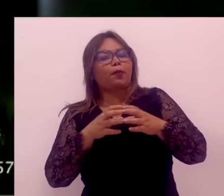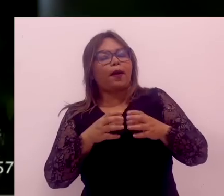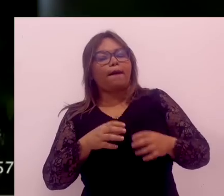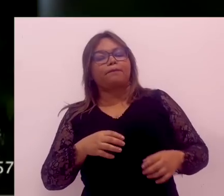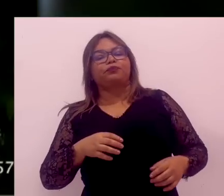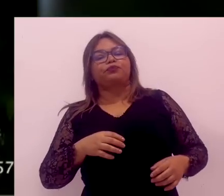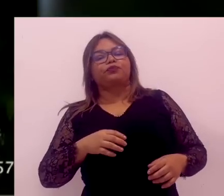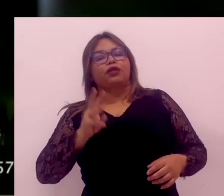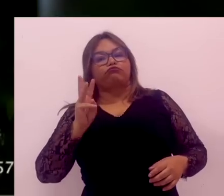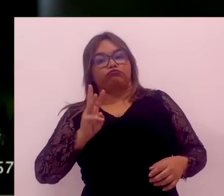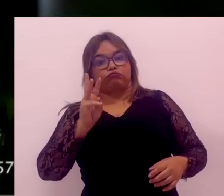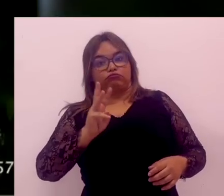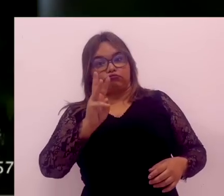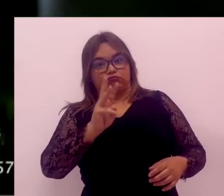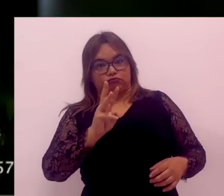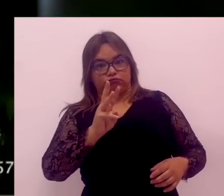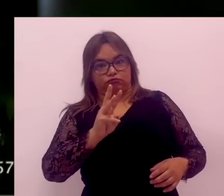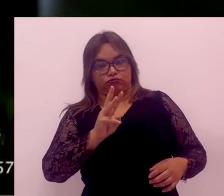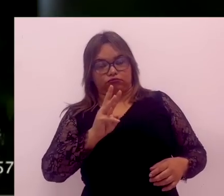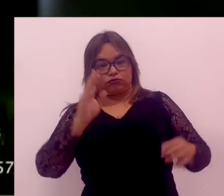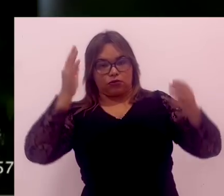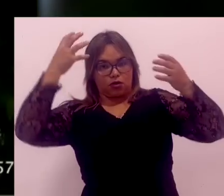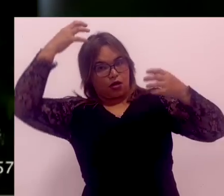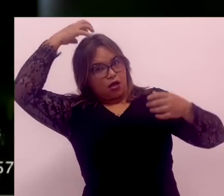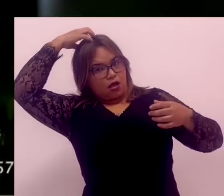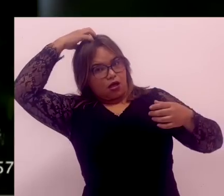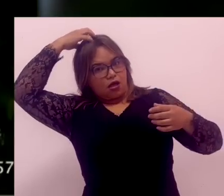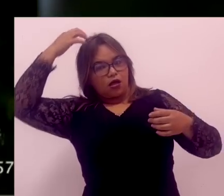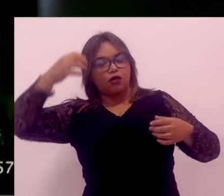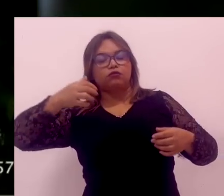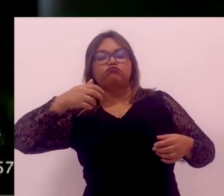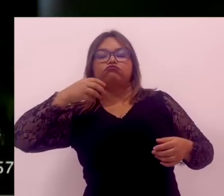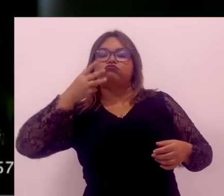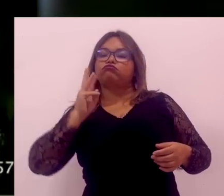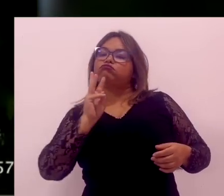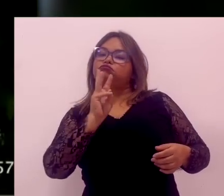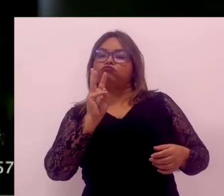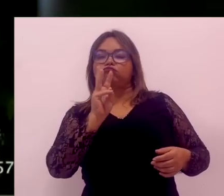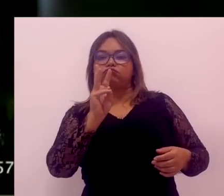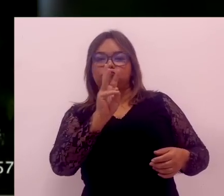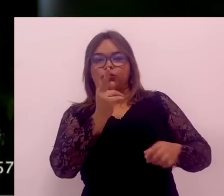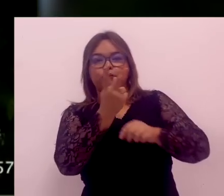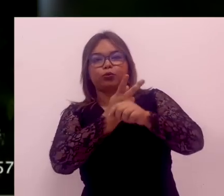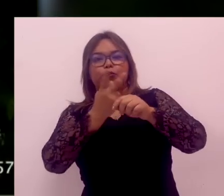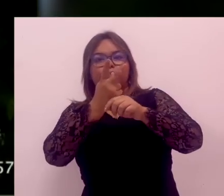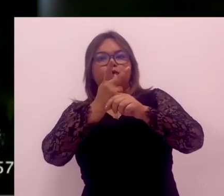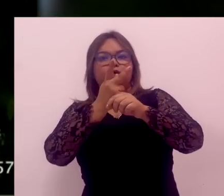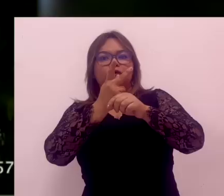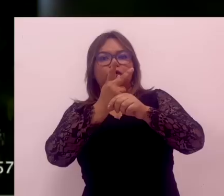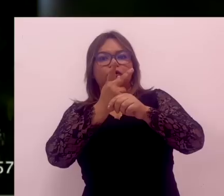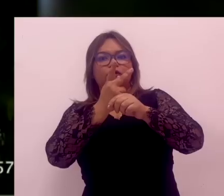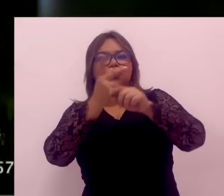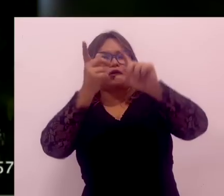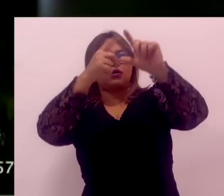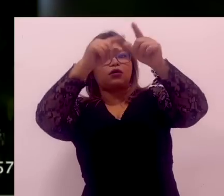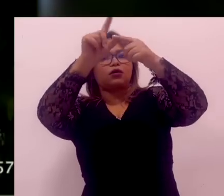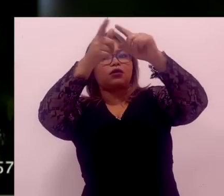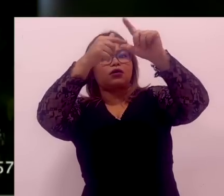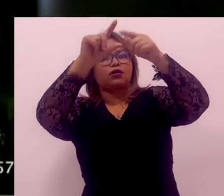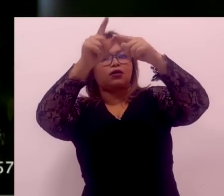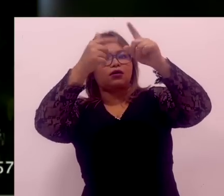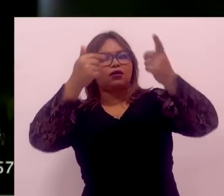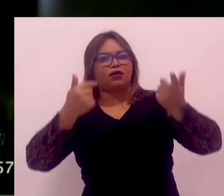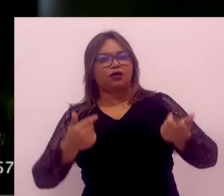onde deveria estar a estrela de Belém? Deveria estar no Ocidente, mas há uma outra que estava no Oriente. E é por isso que a